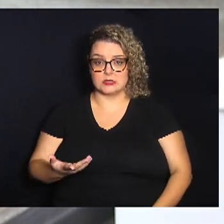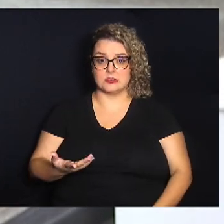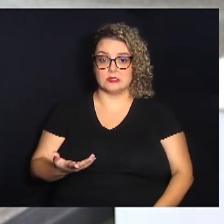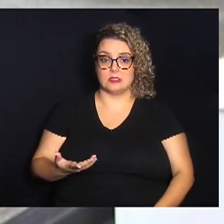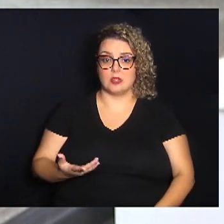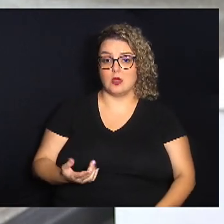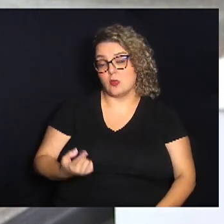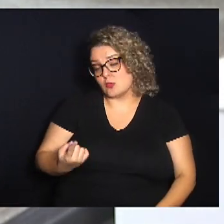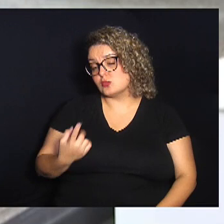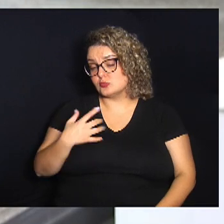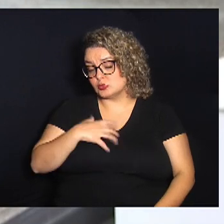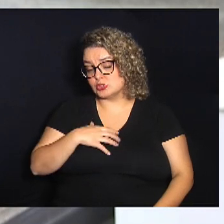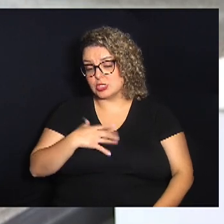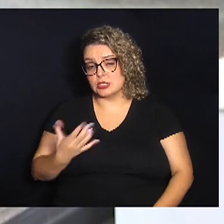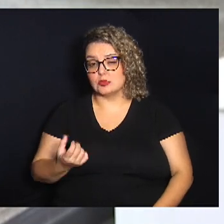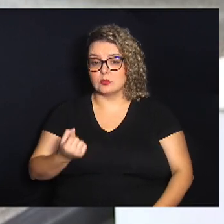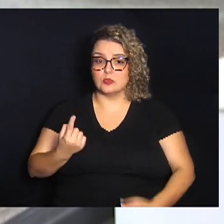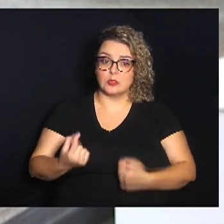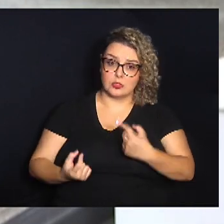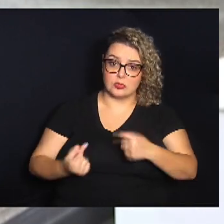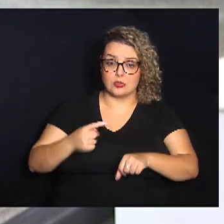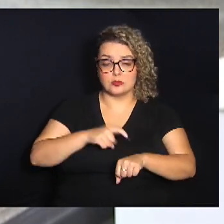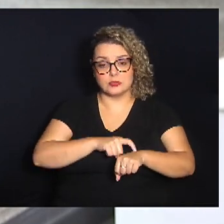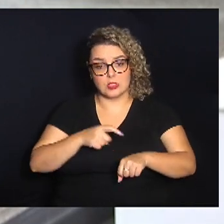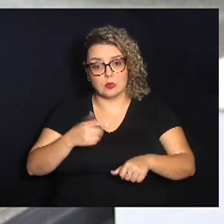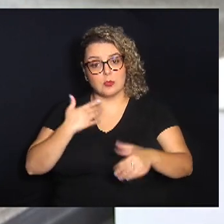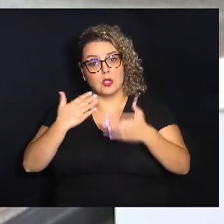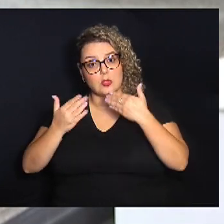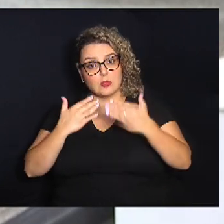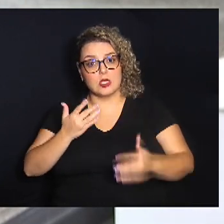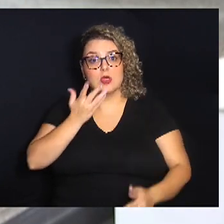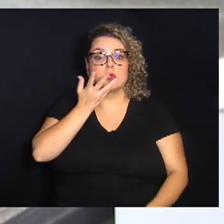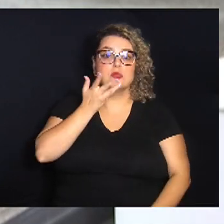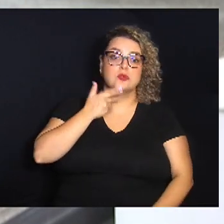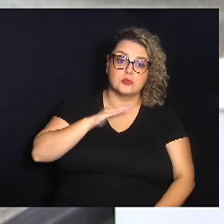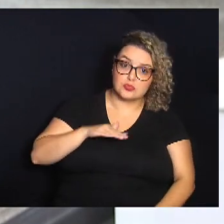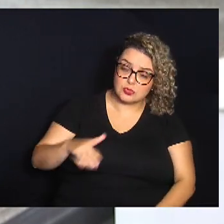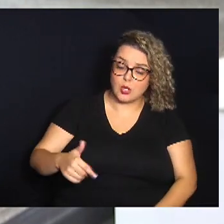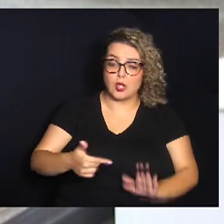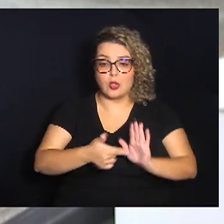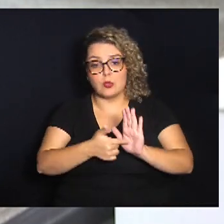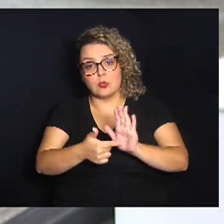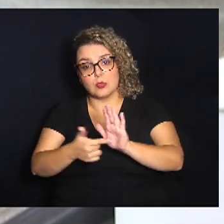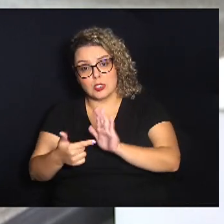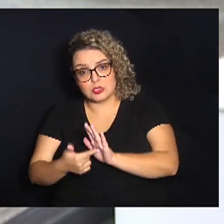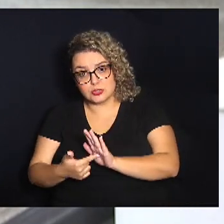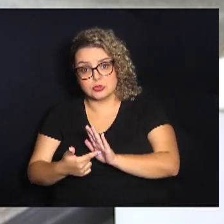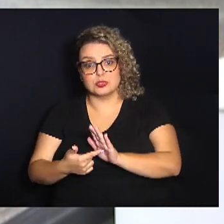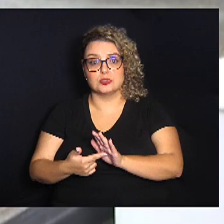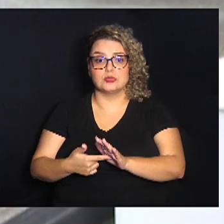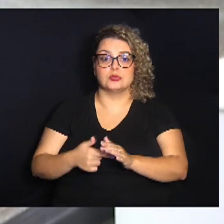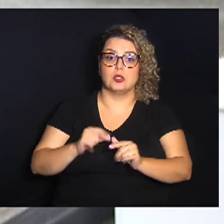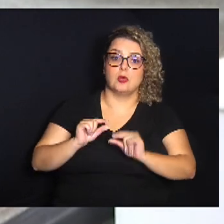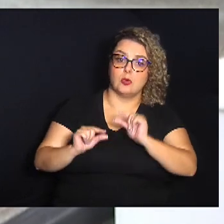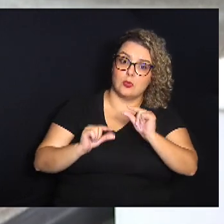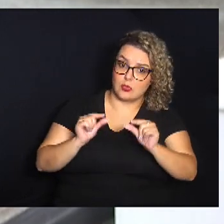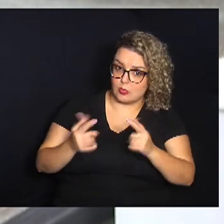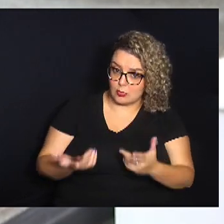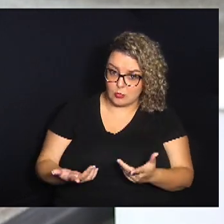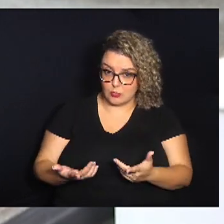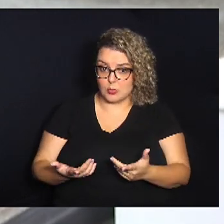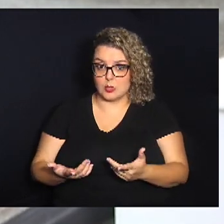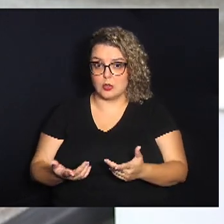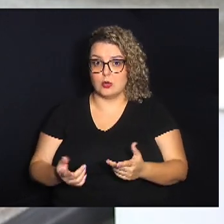uma condição de, por algum tempo, conversar com essas crianças, mostrar a elas um pouco o